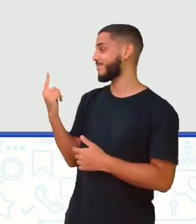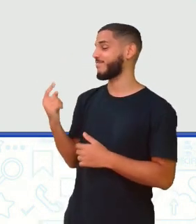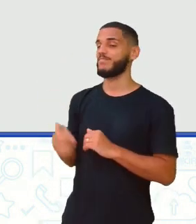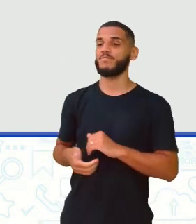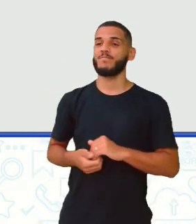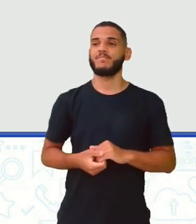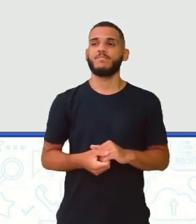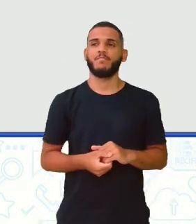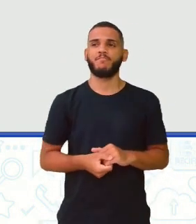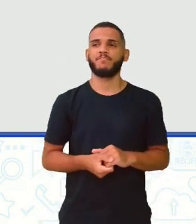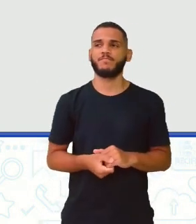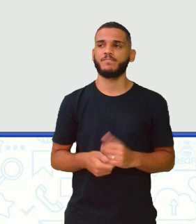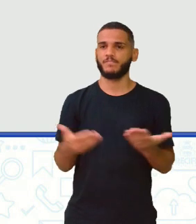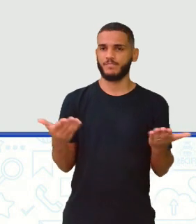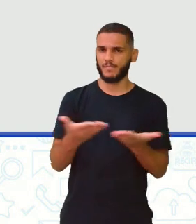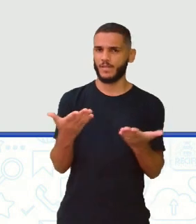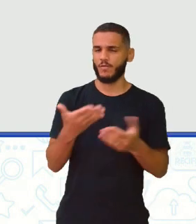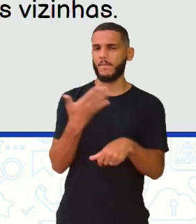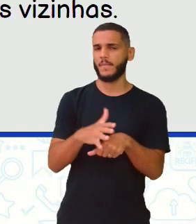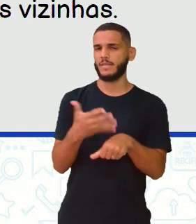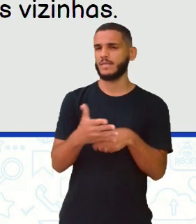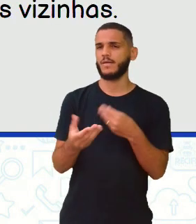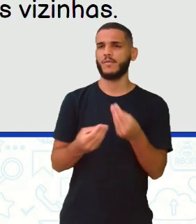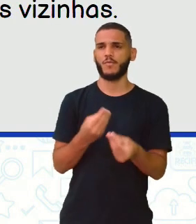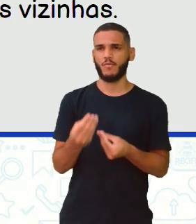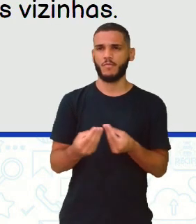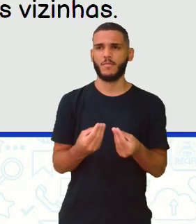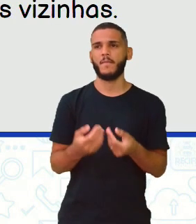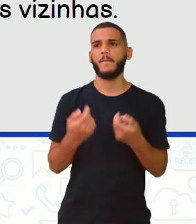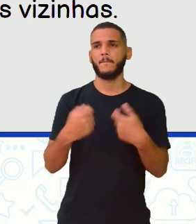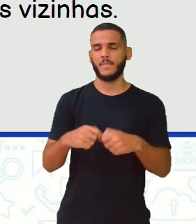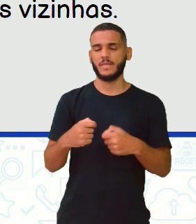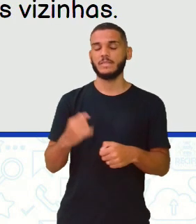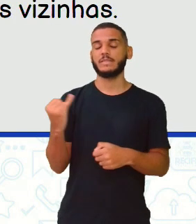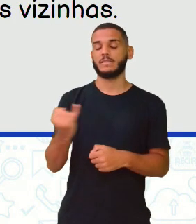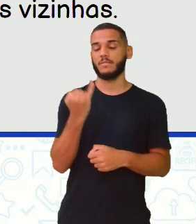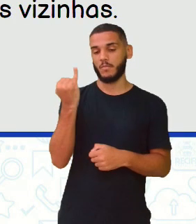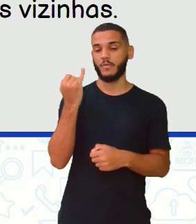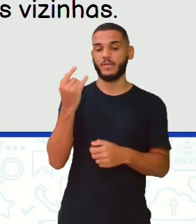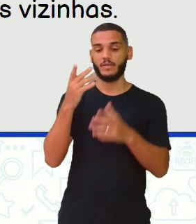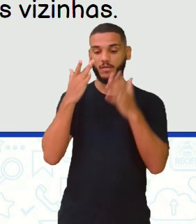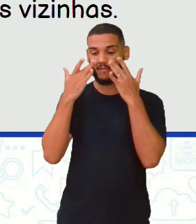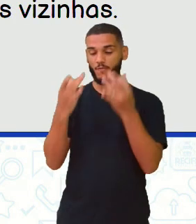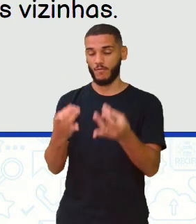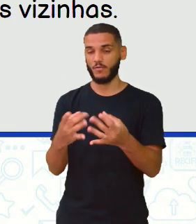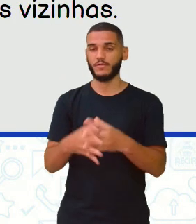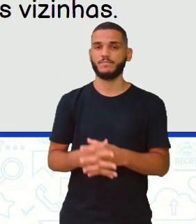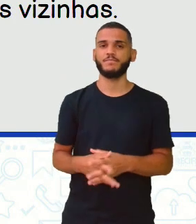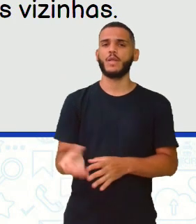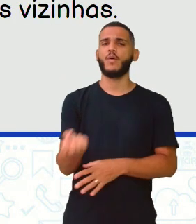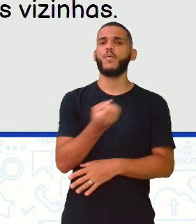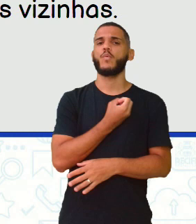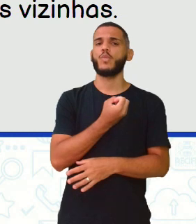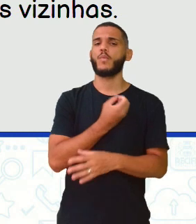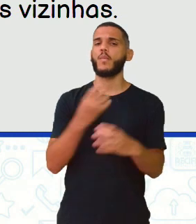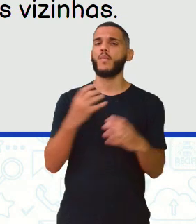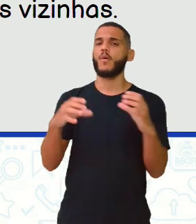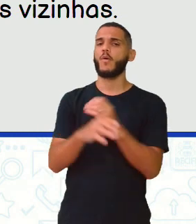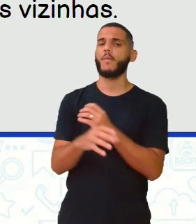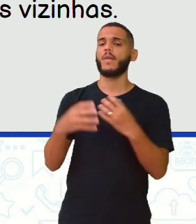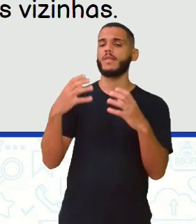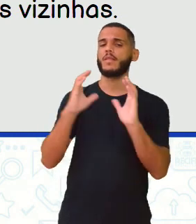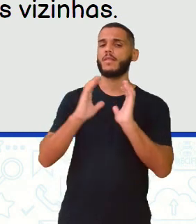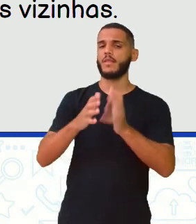OBMEP. O que vamos fazer? Analisar o que é importante. O número total de